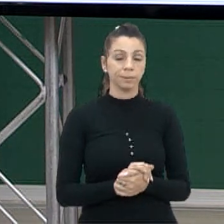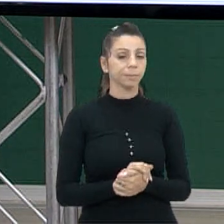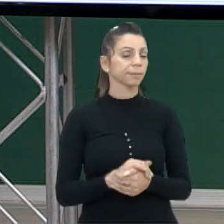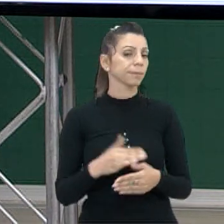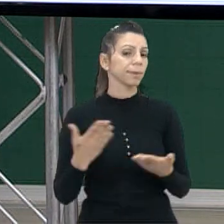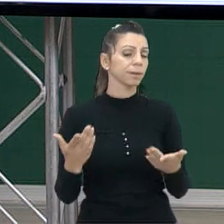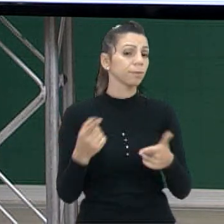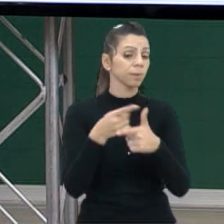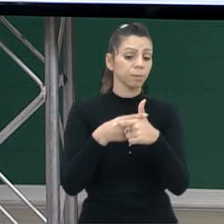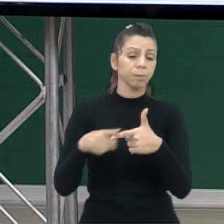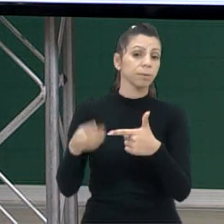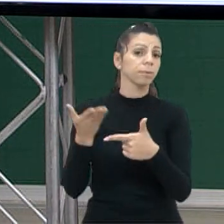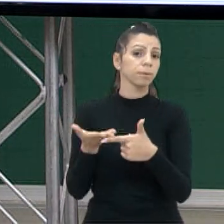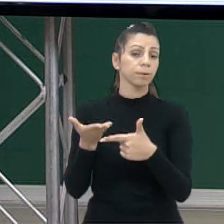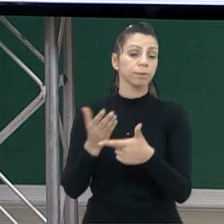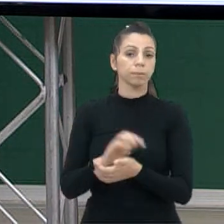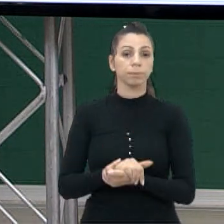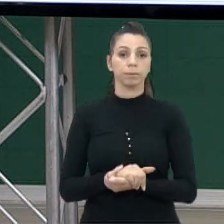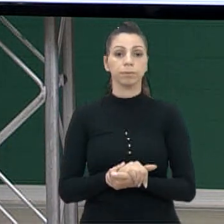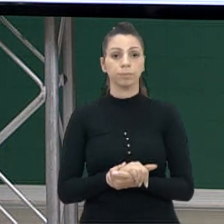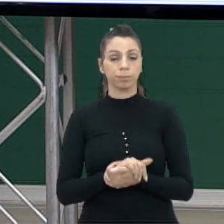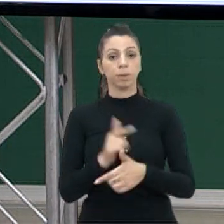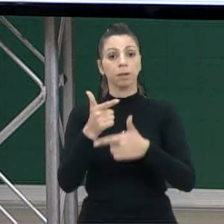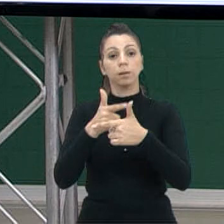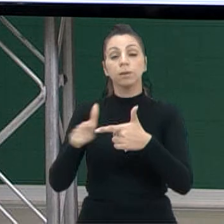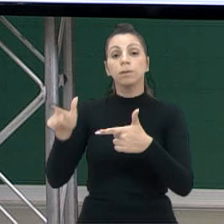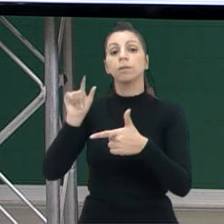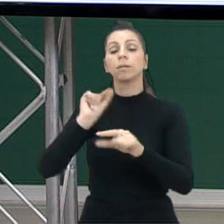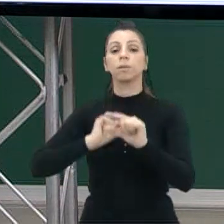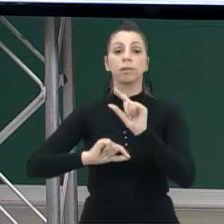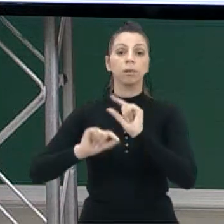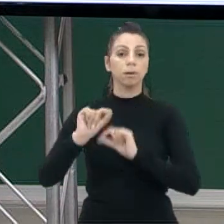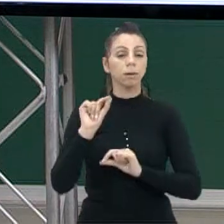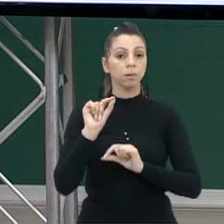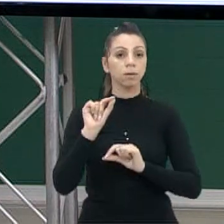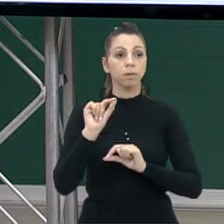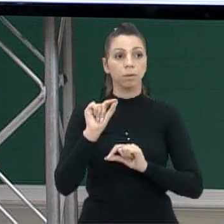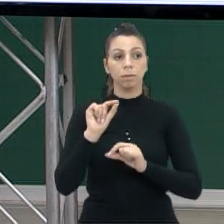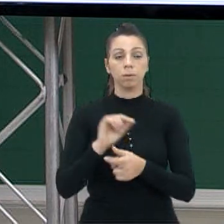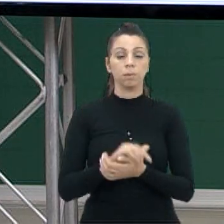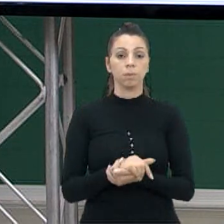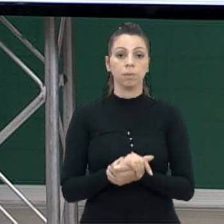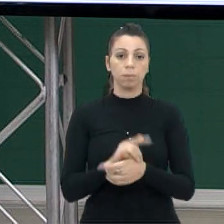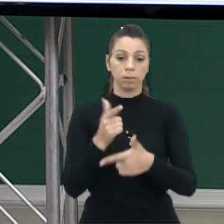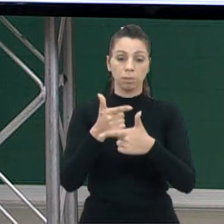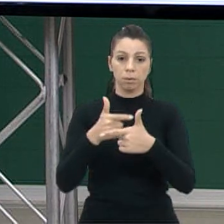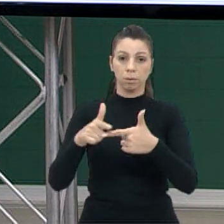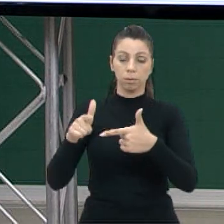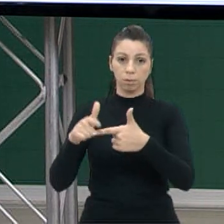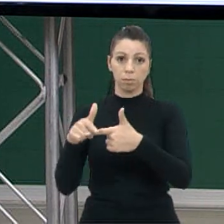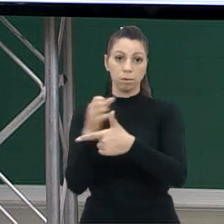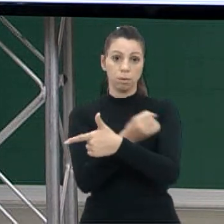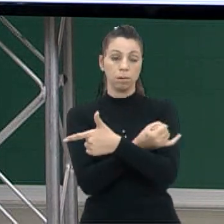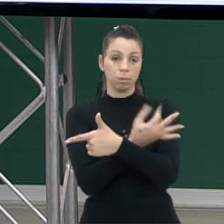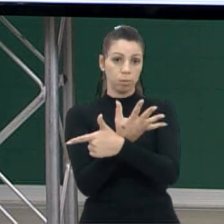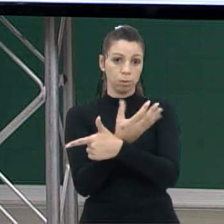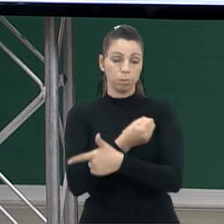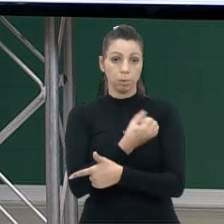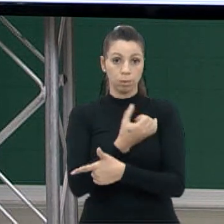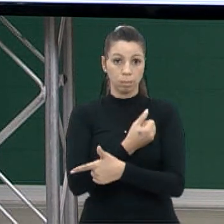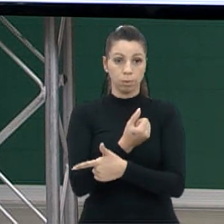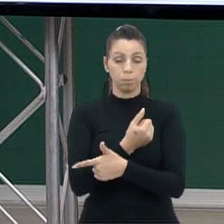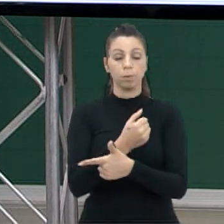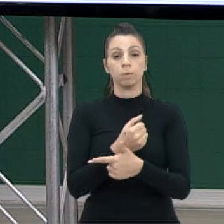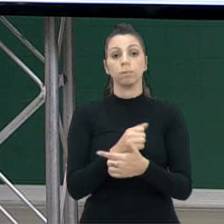E se for divisão? O que eu faço? Na divisão, nós operamos com os coeficientes, certo?